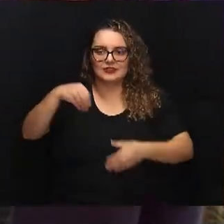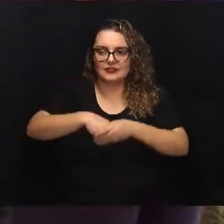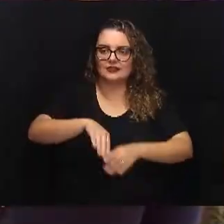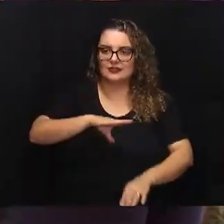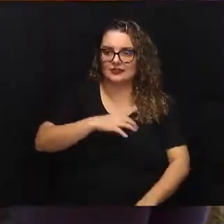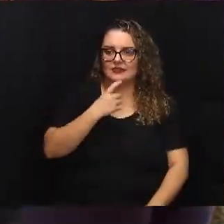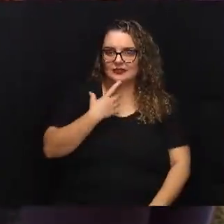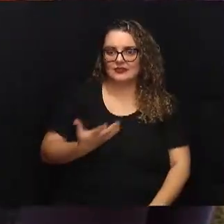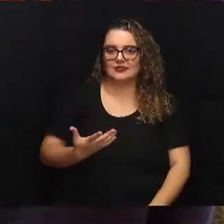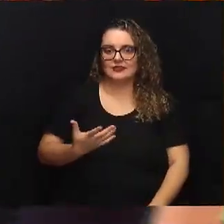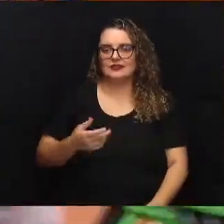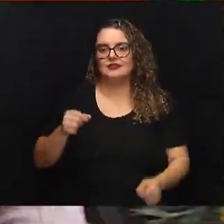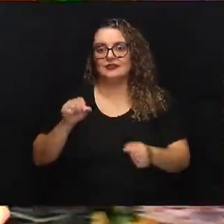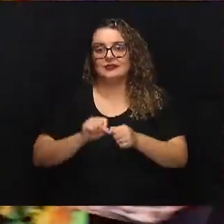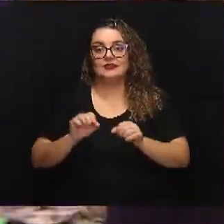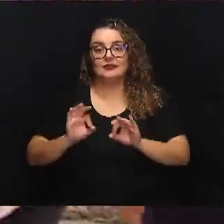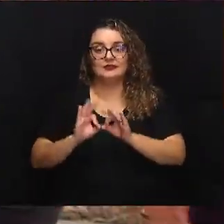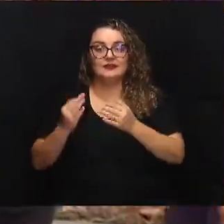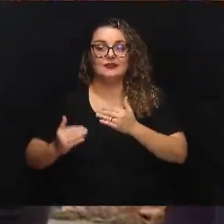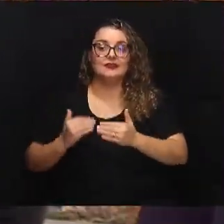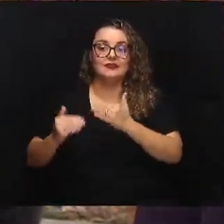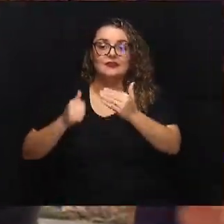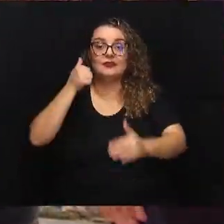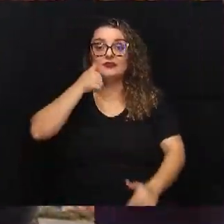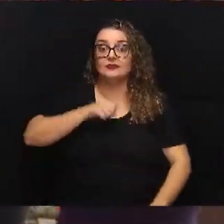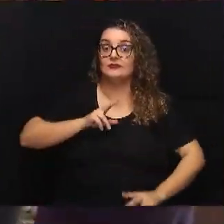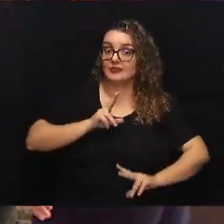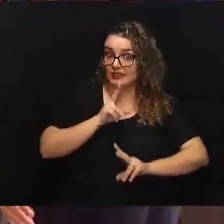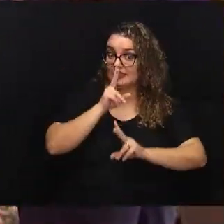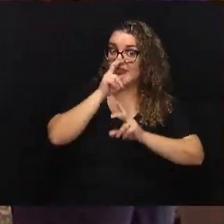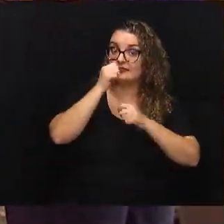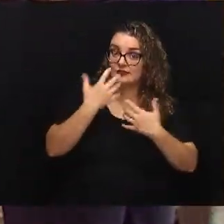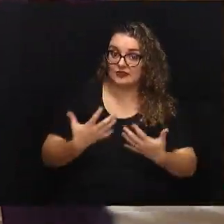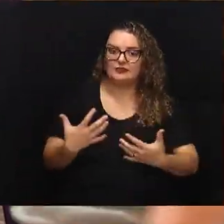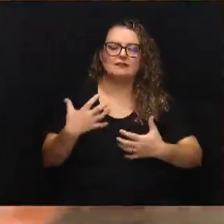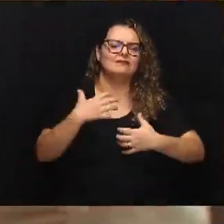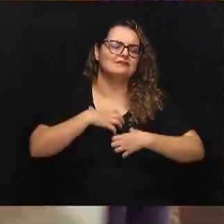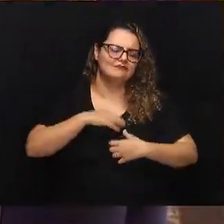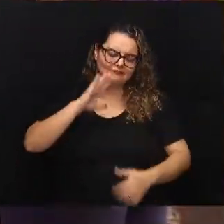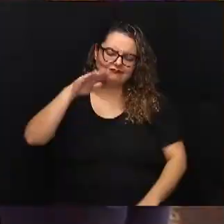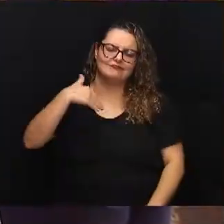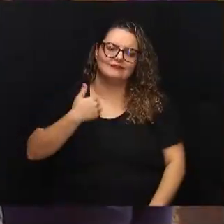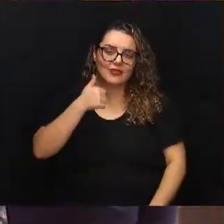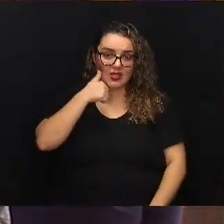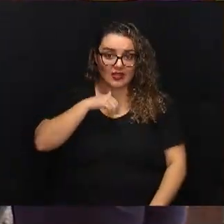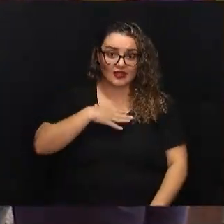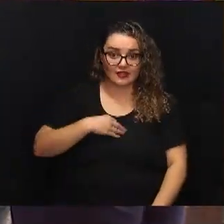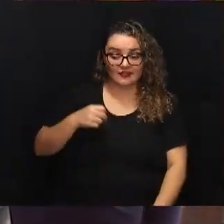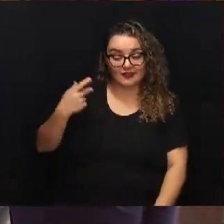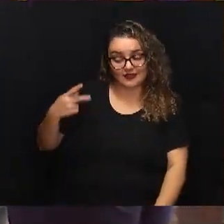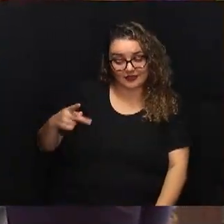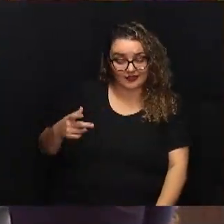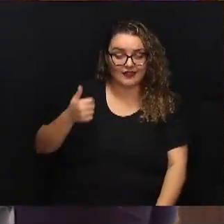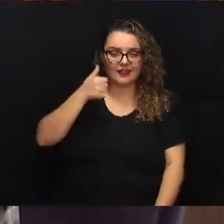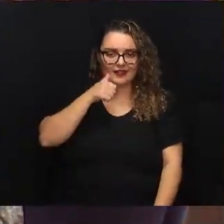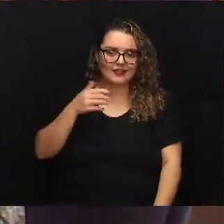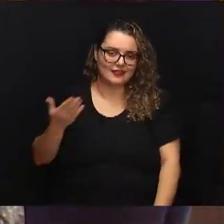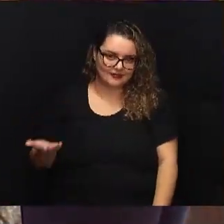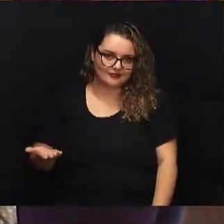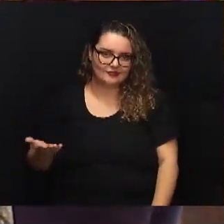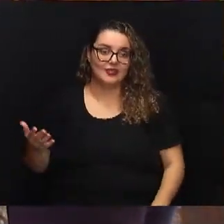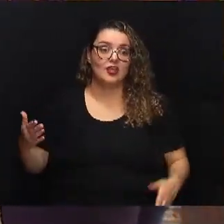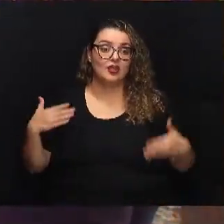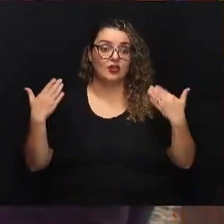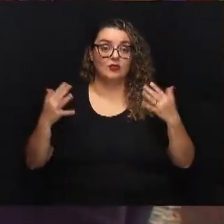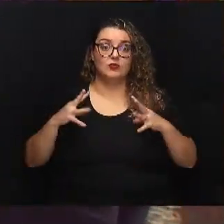que fez uma família de mulheres fortes, que eu me sinto muito honrada em ser filha dela. É uma alegria, né? Lembrar de